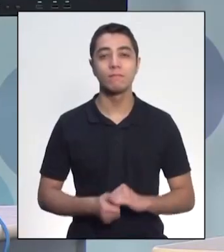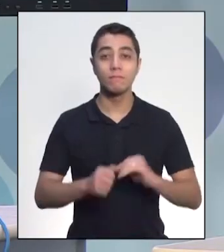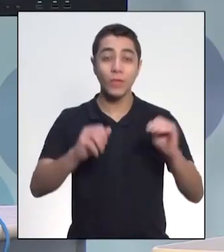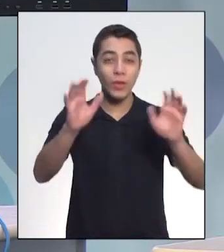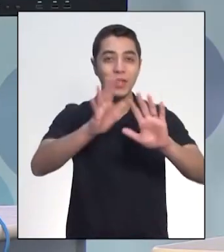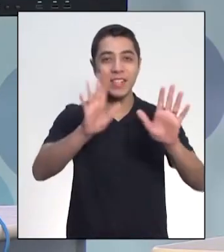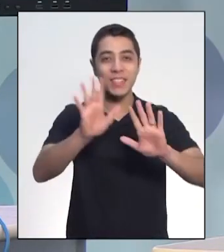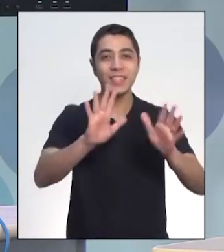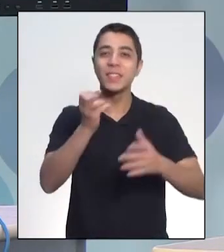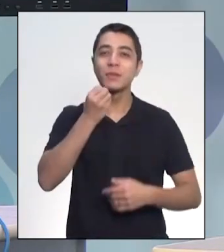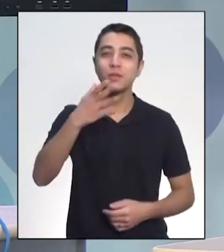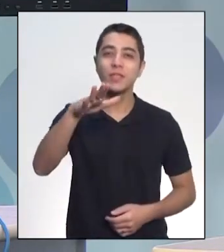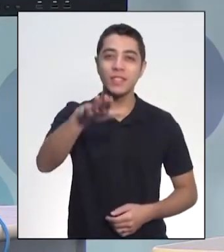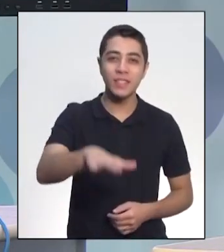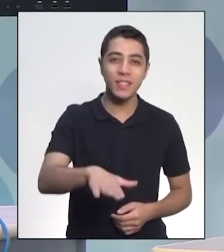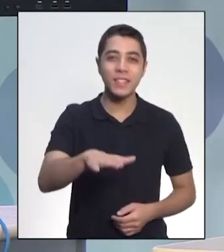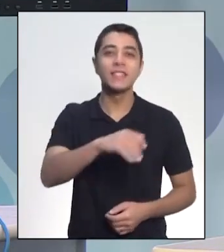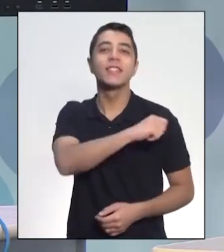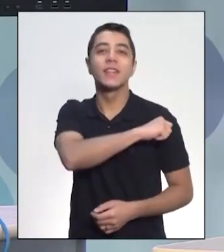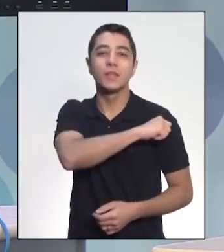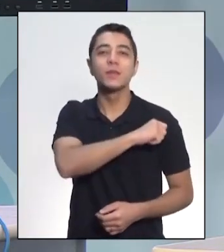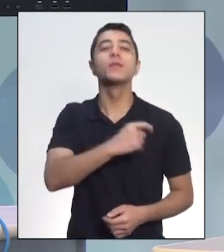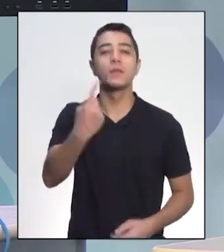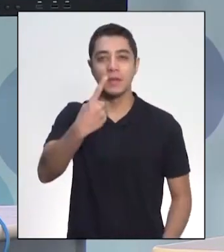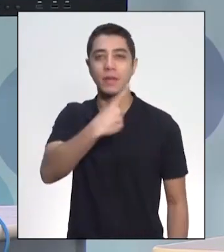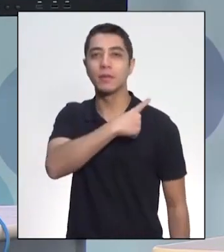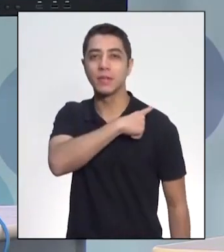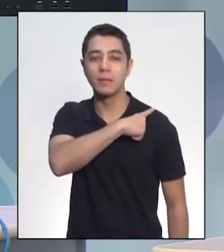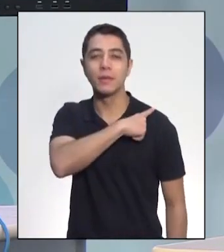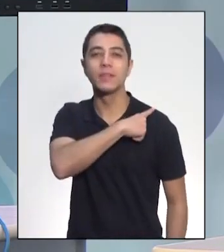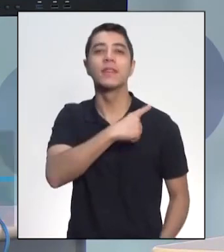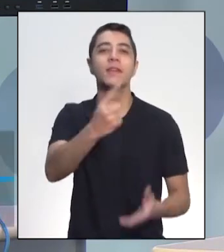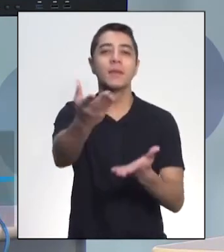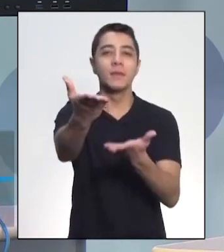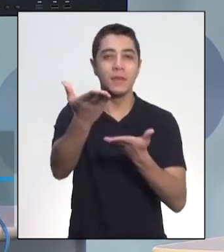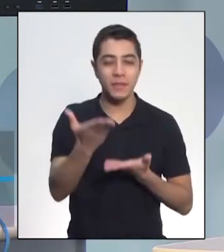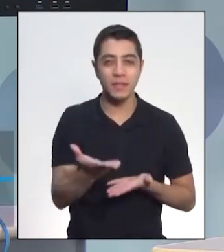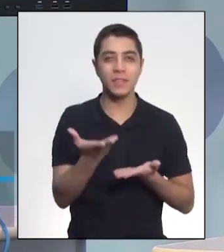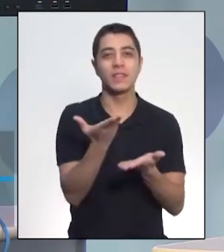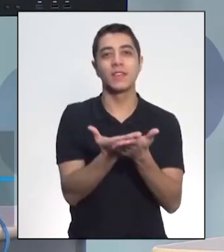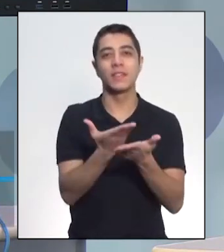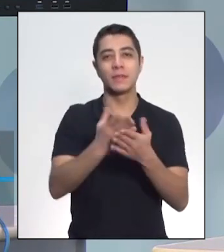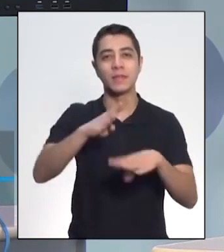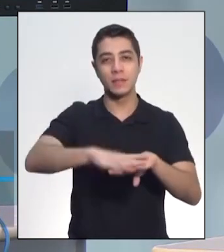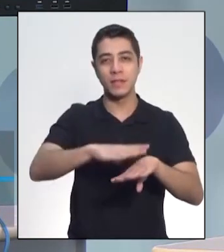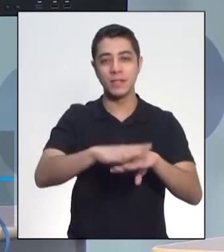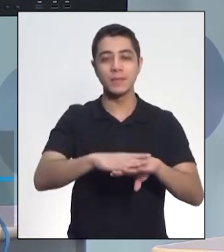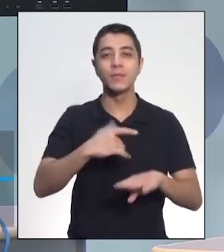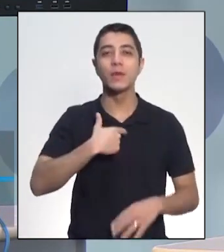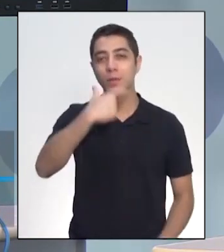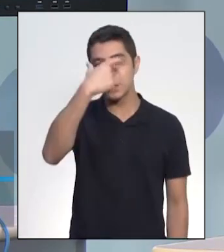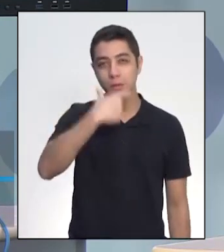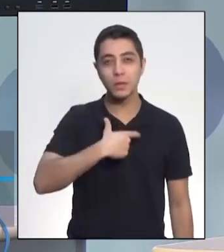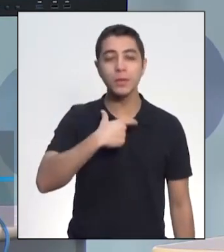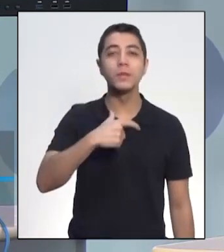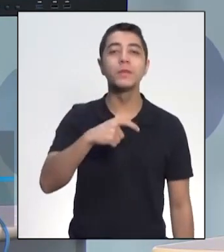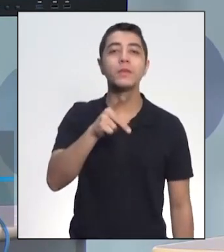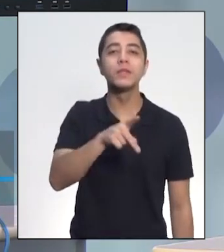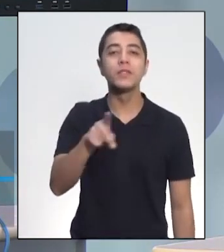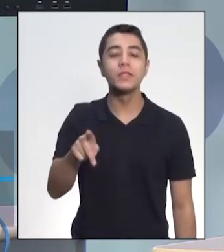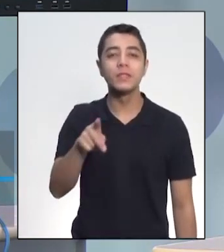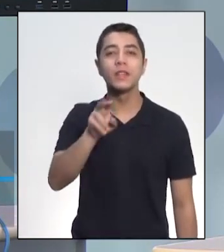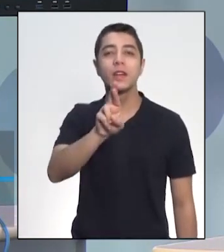Olá, boa tarde, alunos da primeira série do ensino médio, sejam bem-vindos à aula de matemática. Eu sou a professora Roberta e hoje a gente